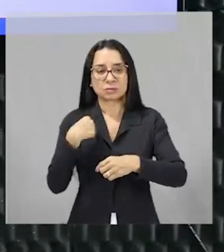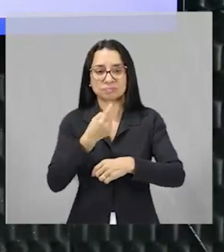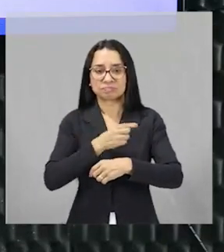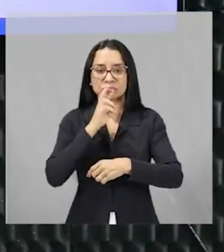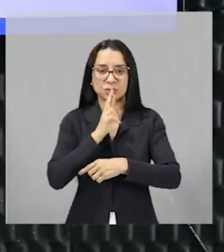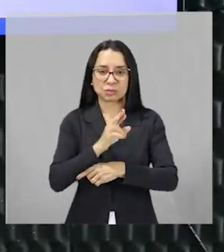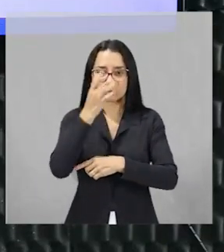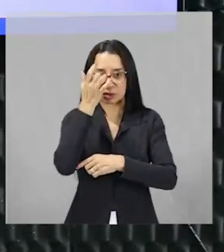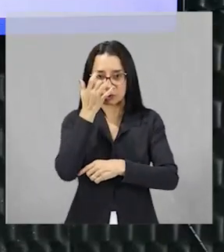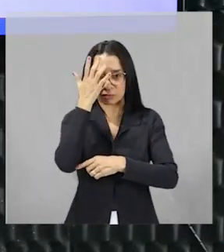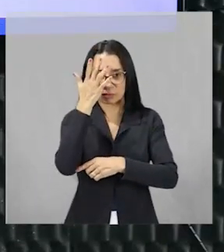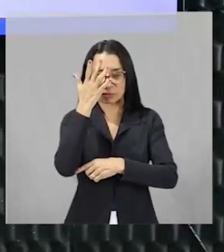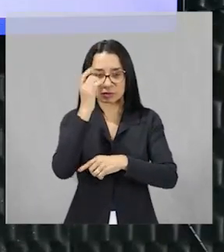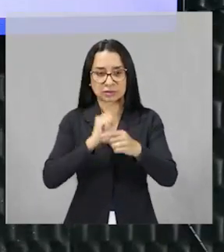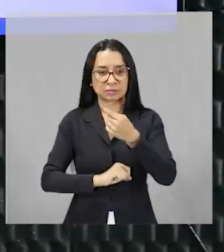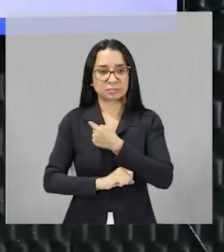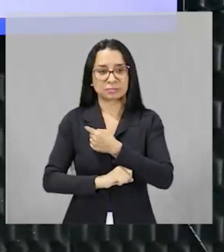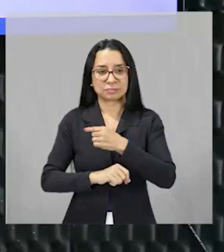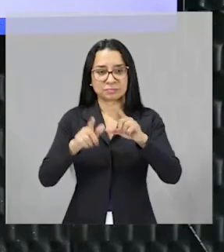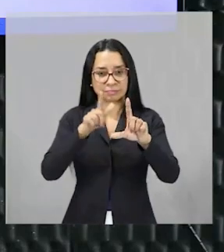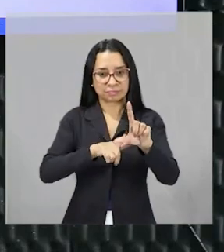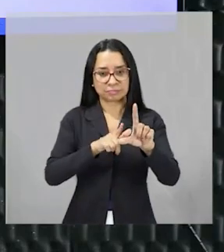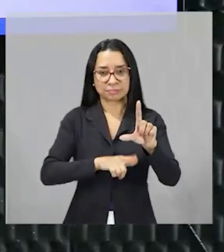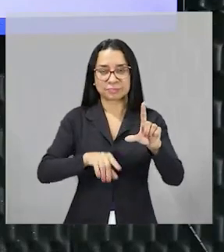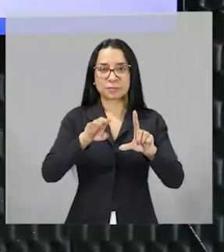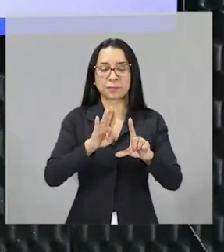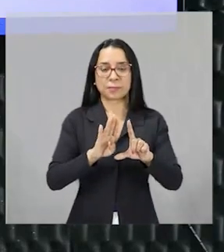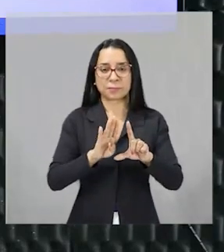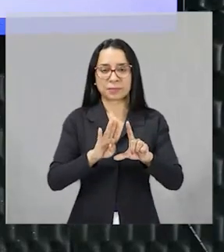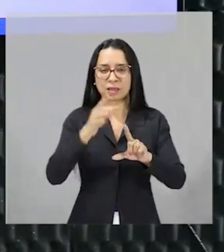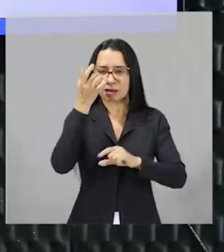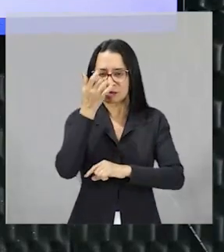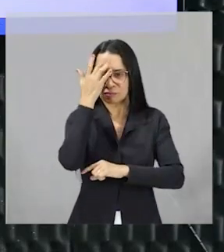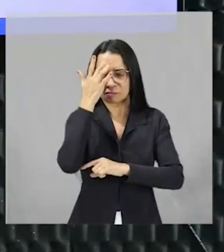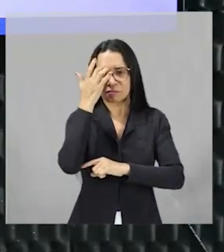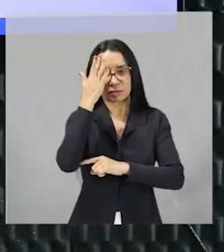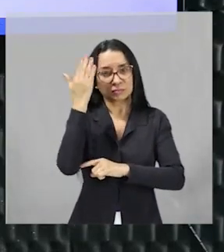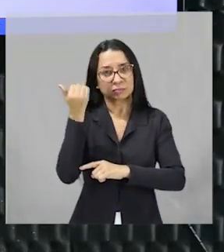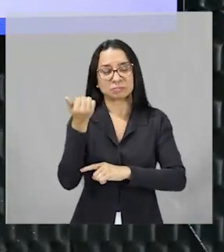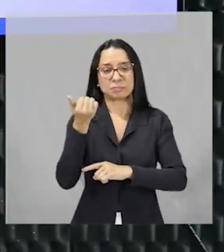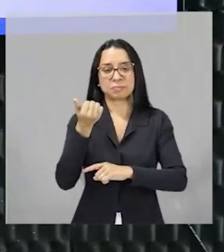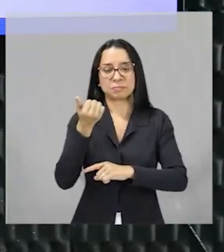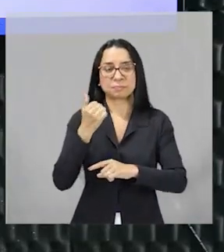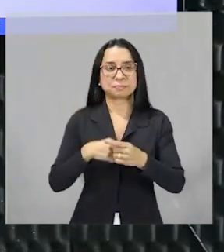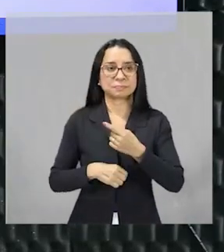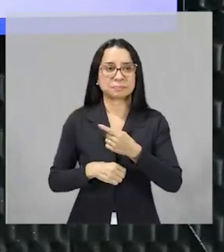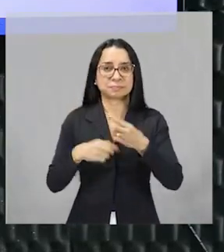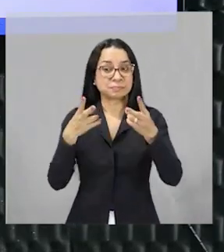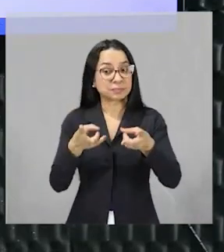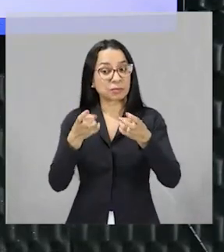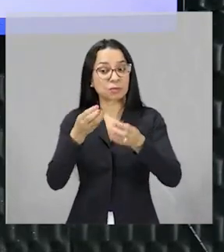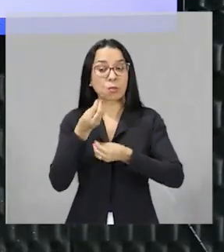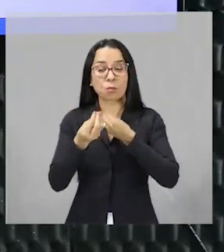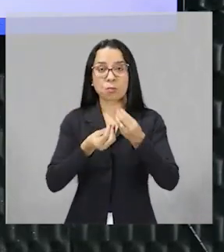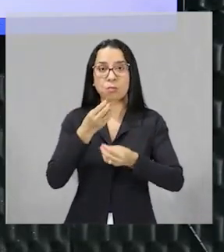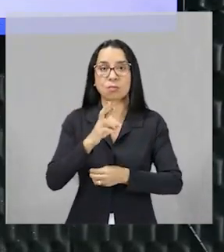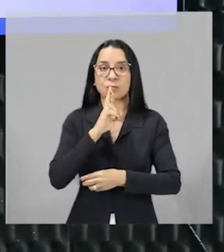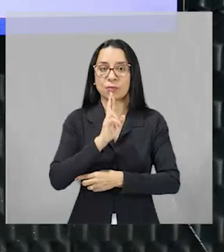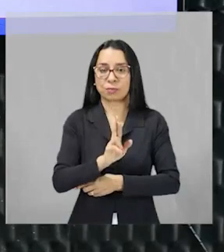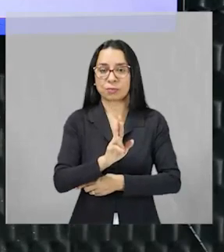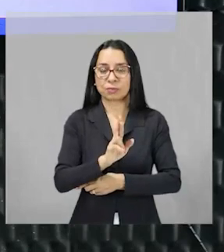fácil de identificar. O gabarito aí, galera, é a letra B. Fácil de identificar a questão, não é não? Captou como a gente responde